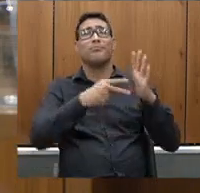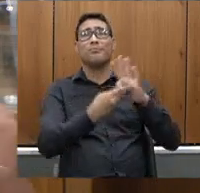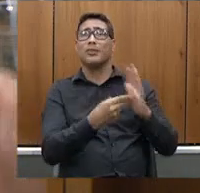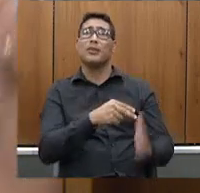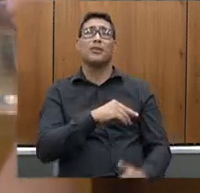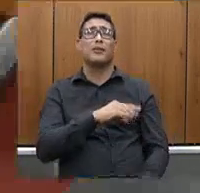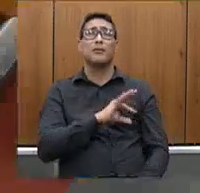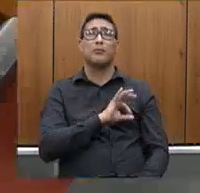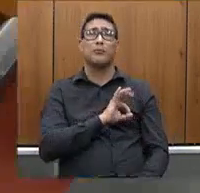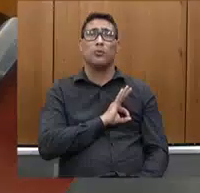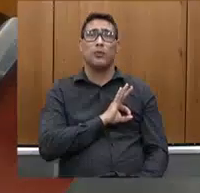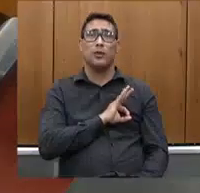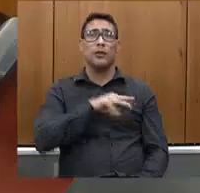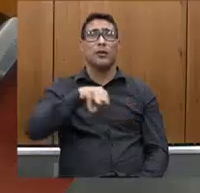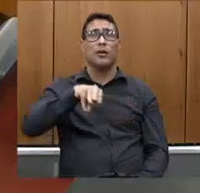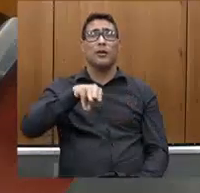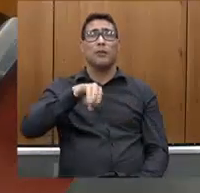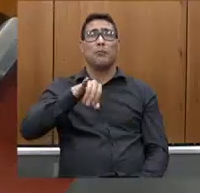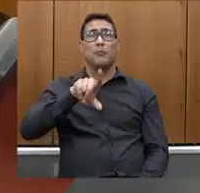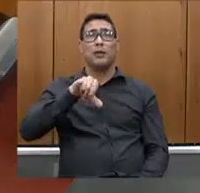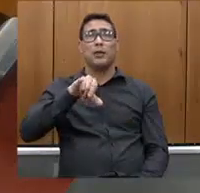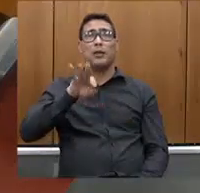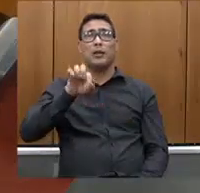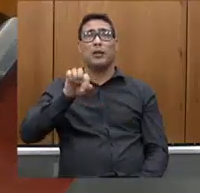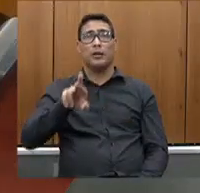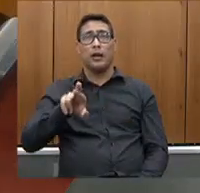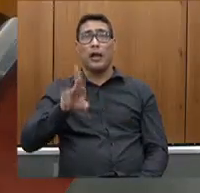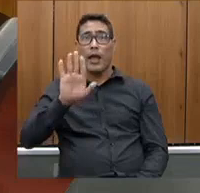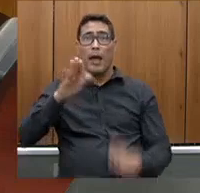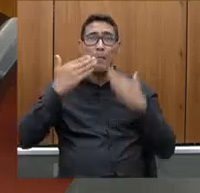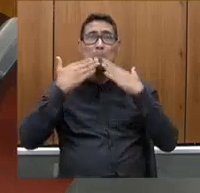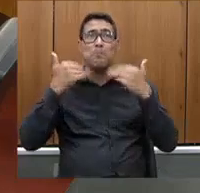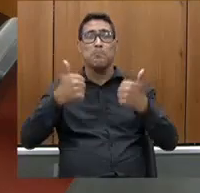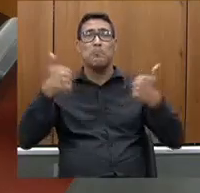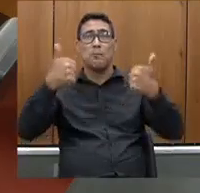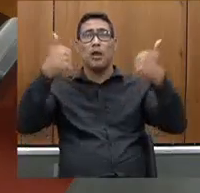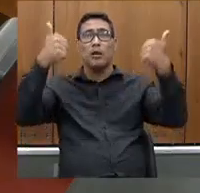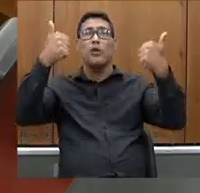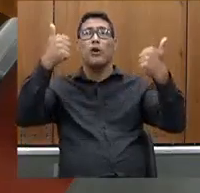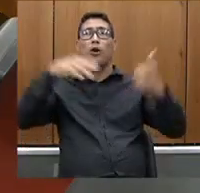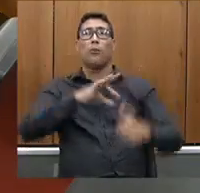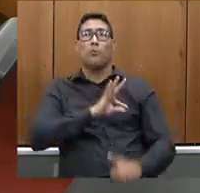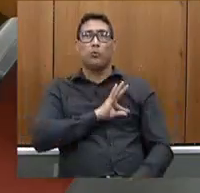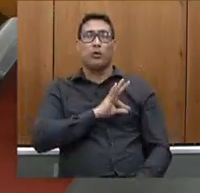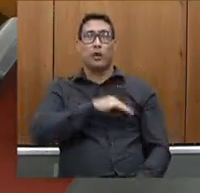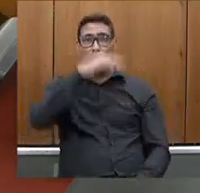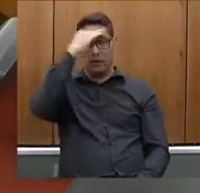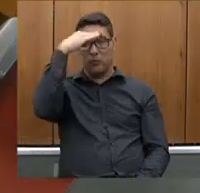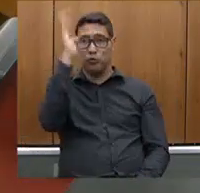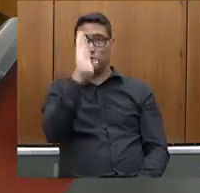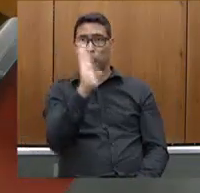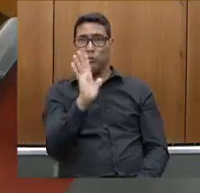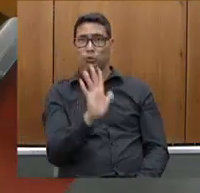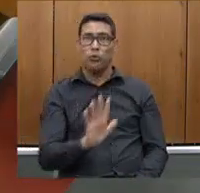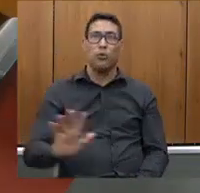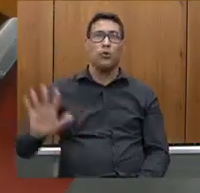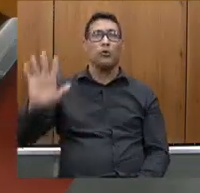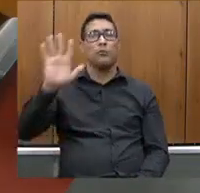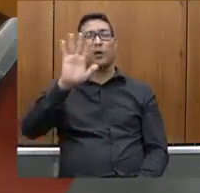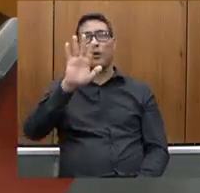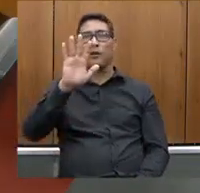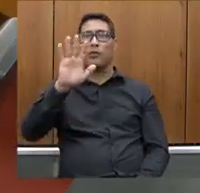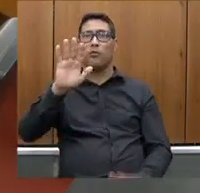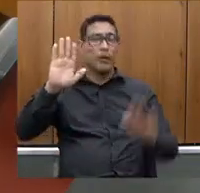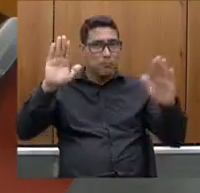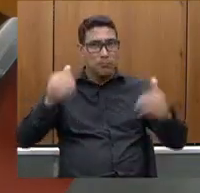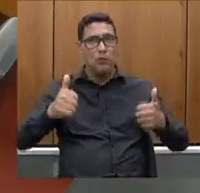Polícia Militar significa a melhor polícia do Brasil que engrandece o nome de Minas Gerais no cenário